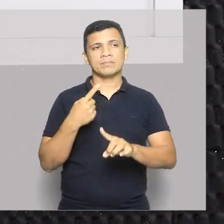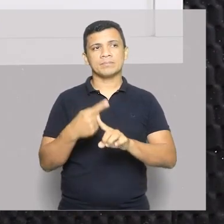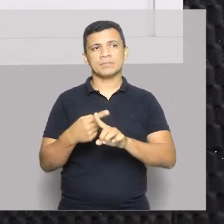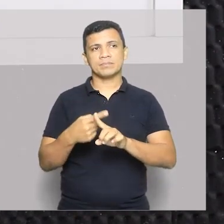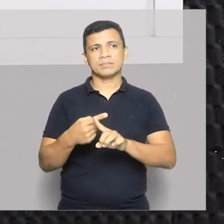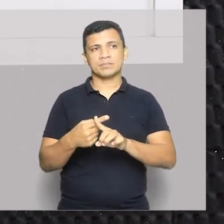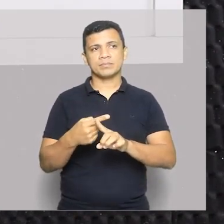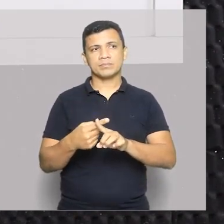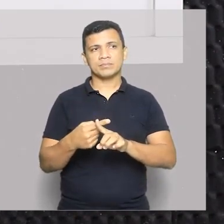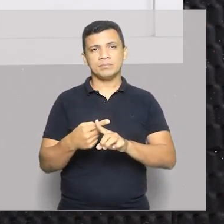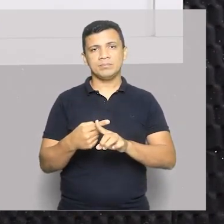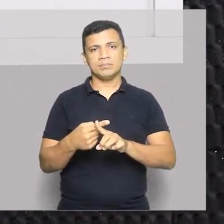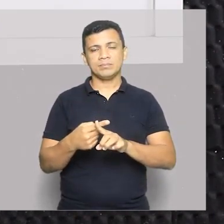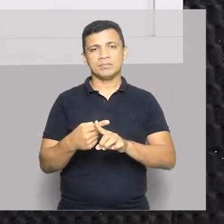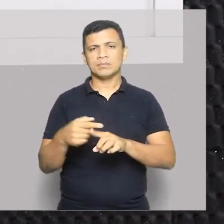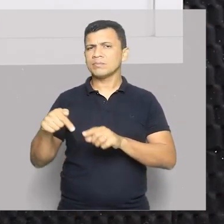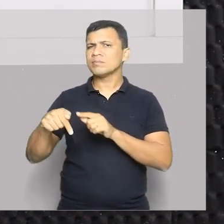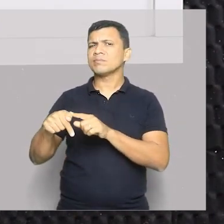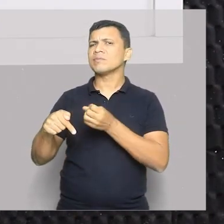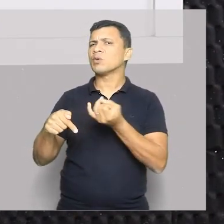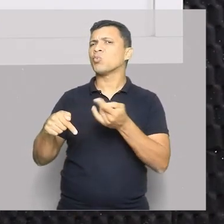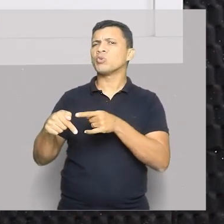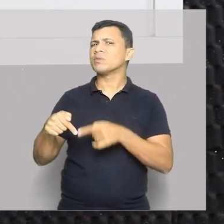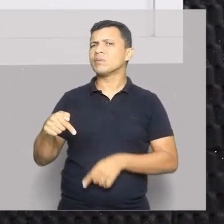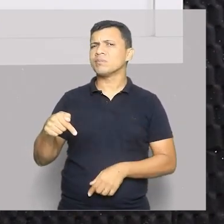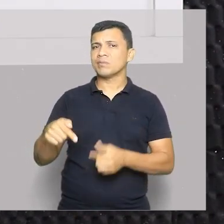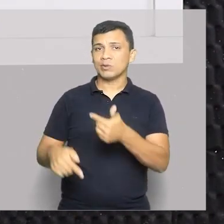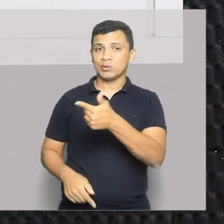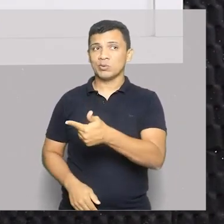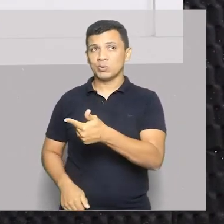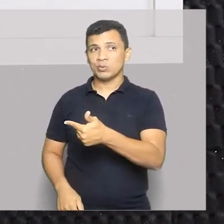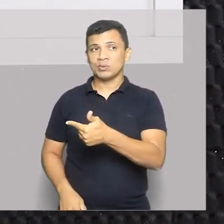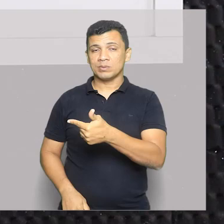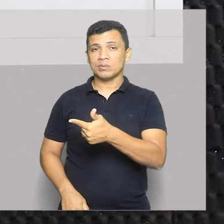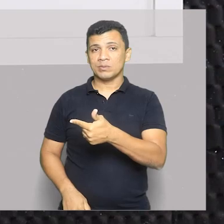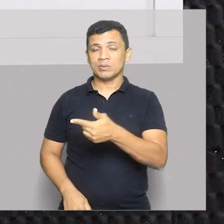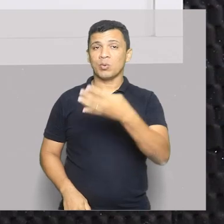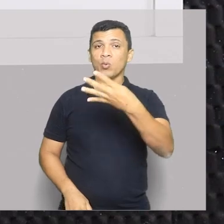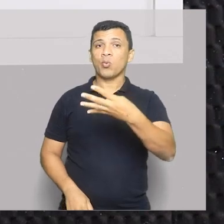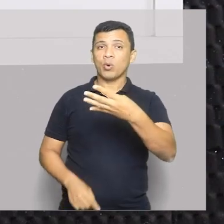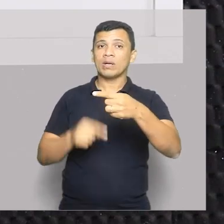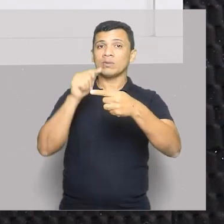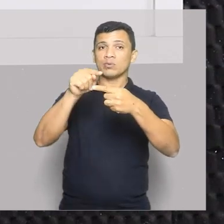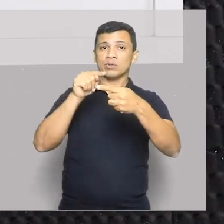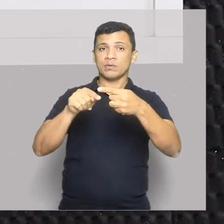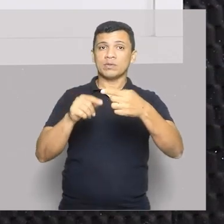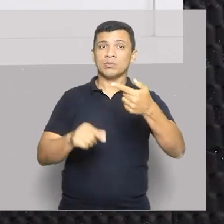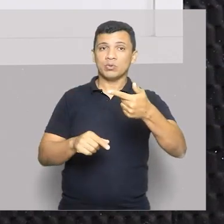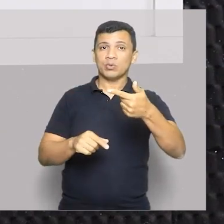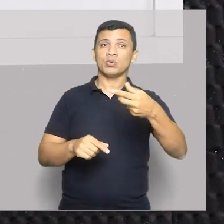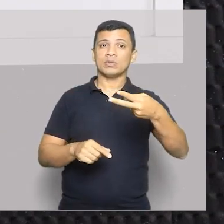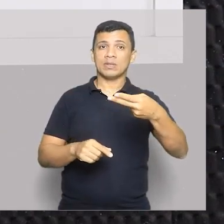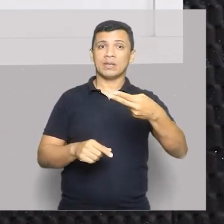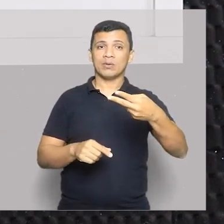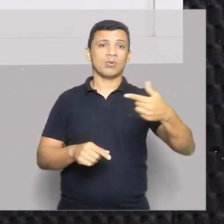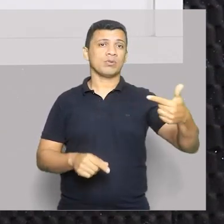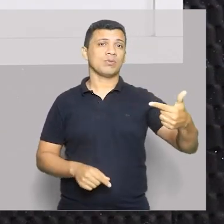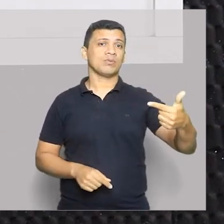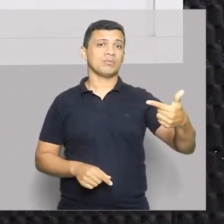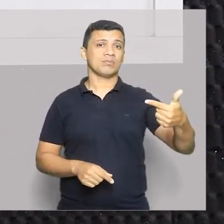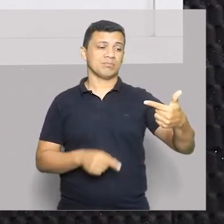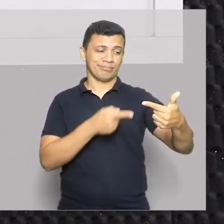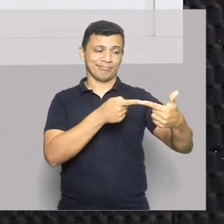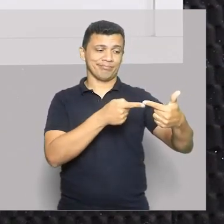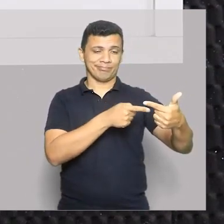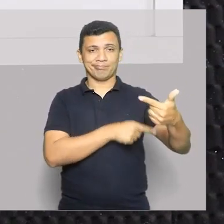multiplicado, a razão é 2, né? Basta dividir aqui 4 por 2, ou 8 por 4, ou 16 por 8. Você vai obter razão 2,